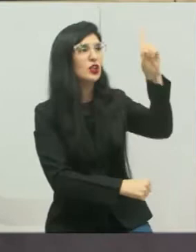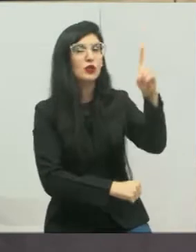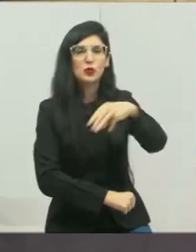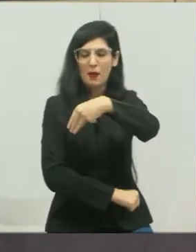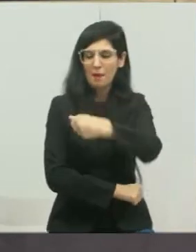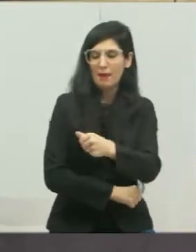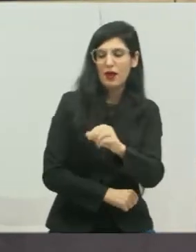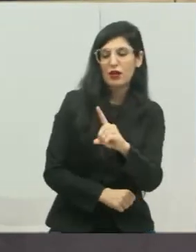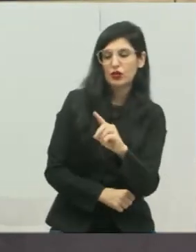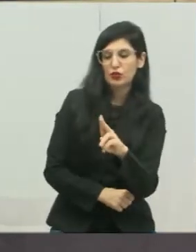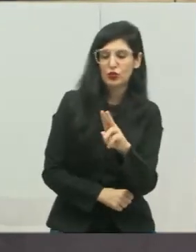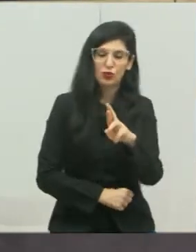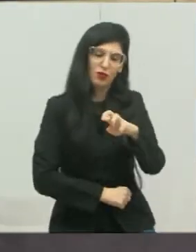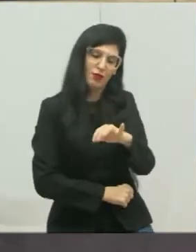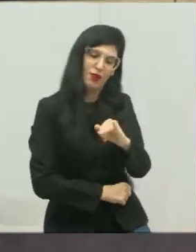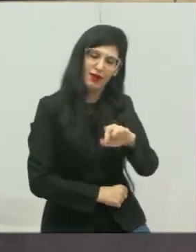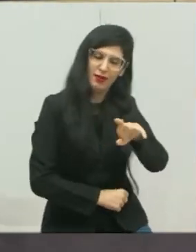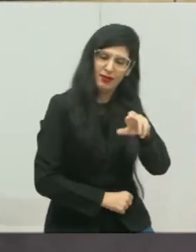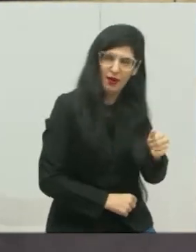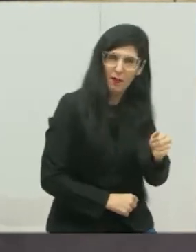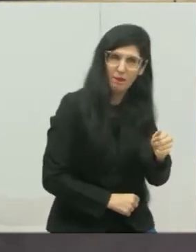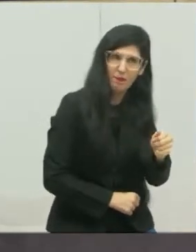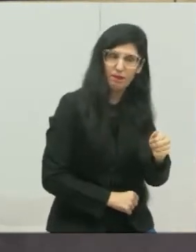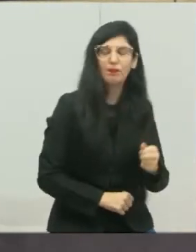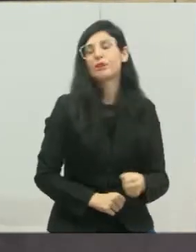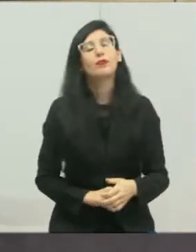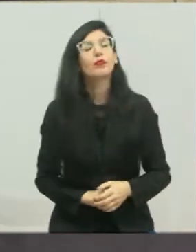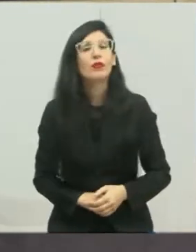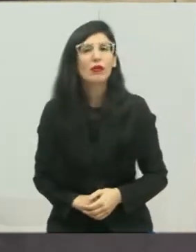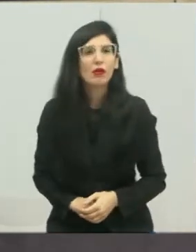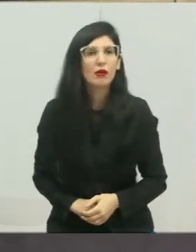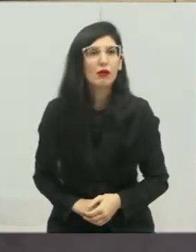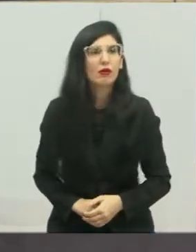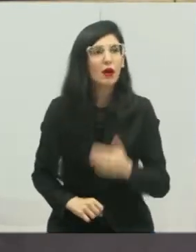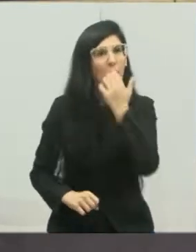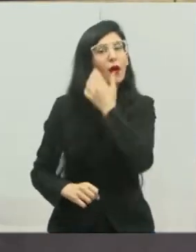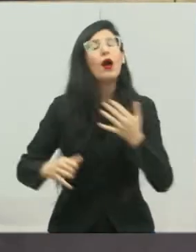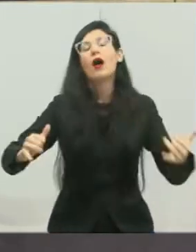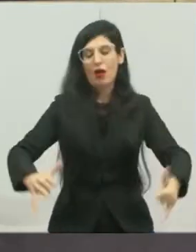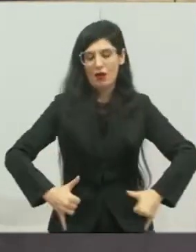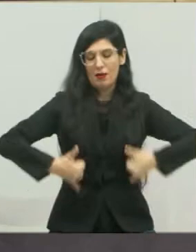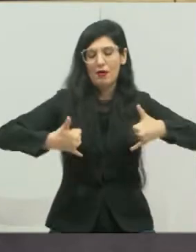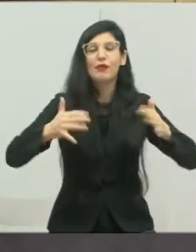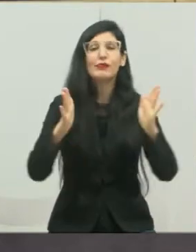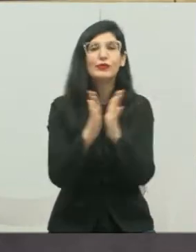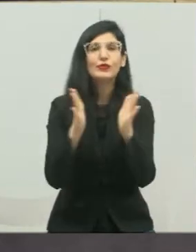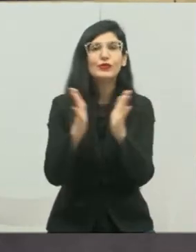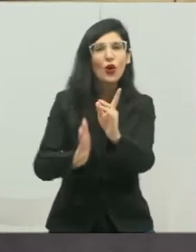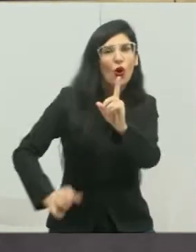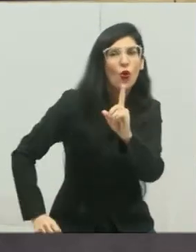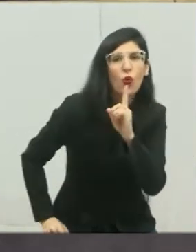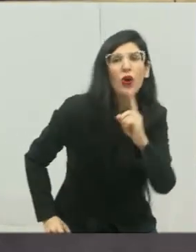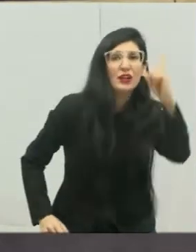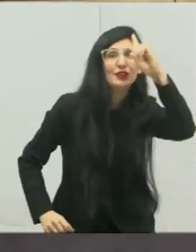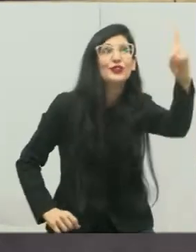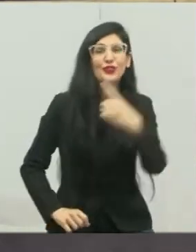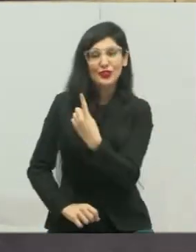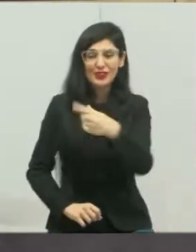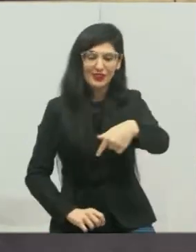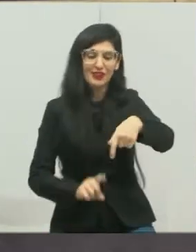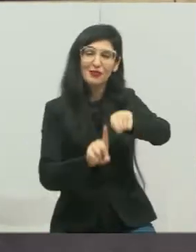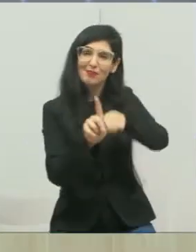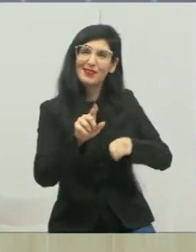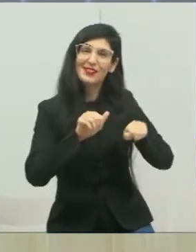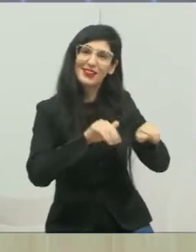Madureira, no bairro Pagador Andrade, pelo transcurso do aniversário comemorado no dia 17 de